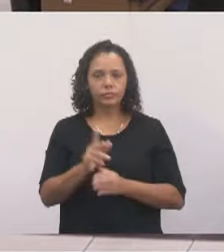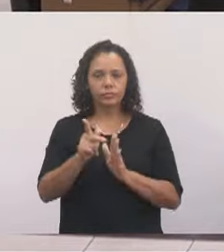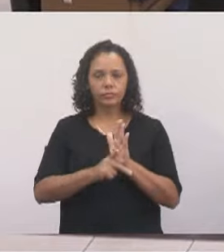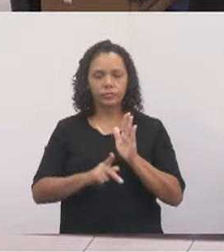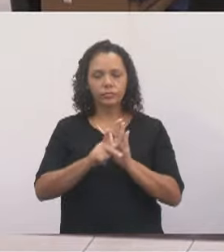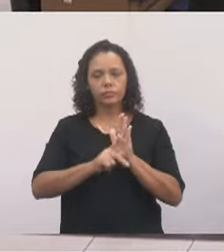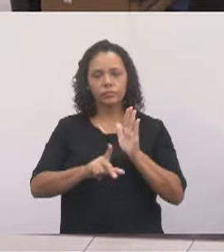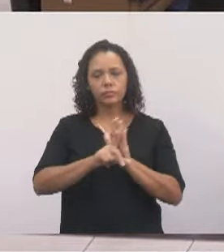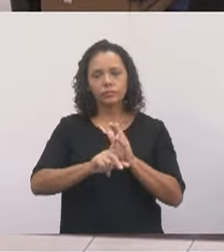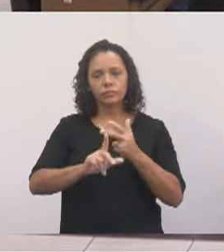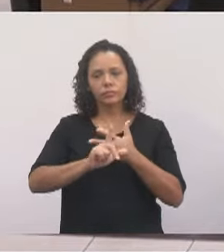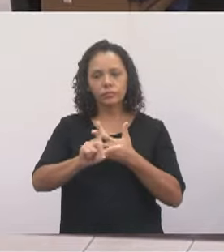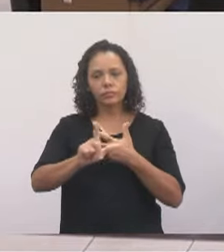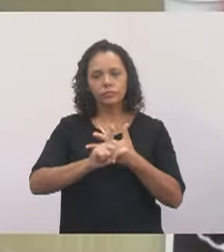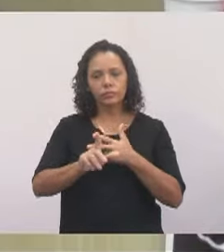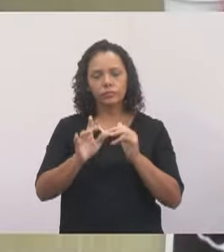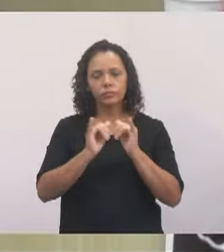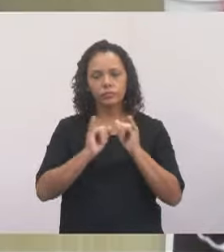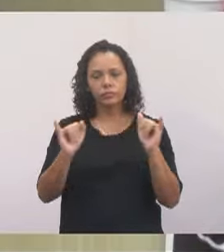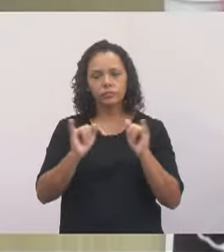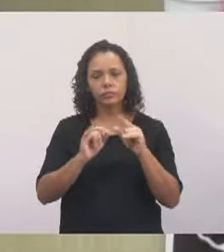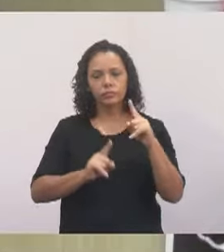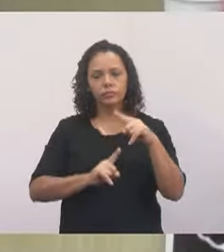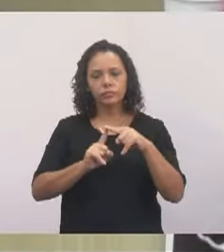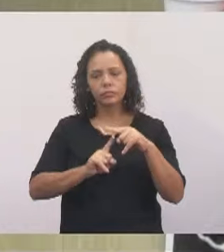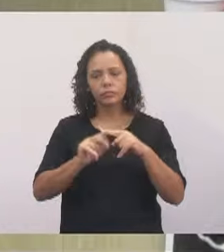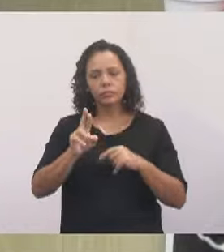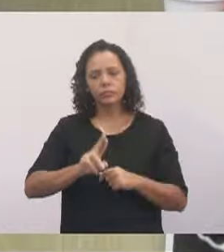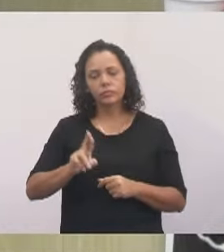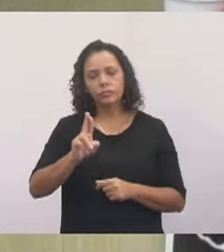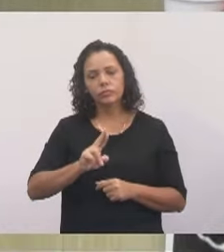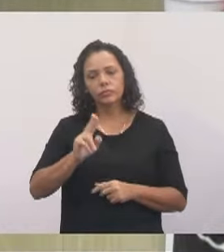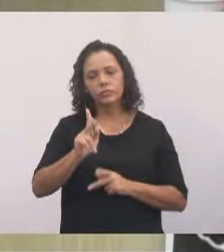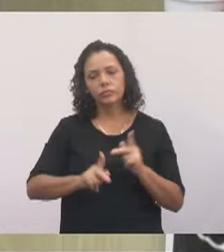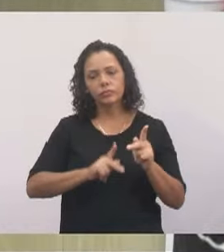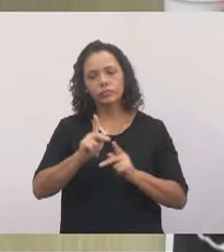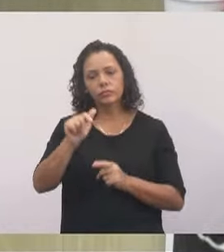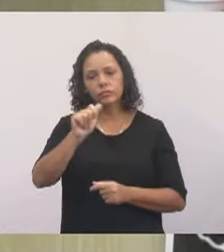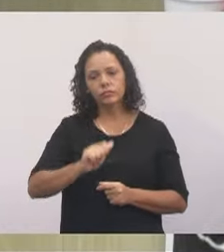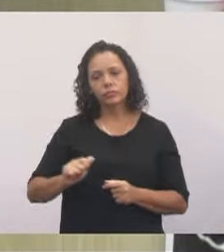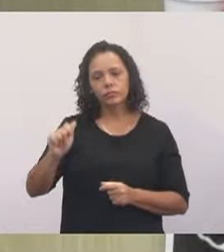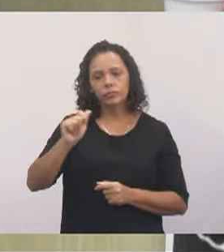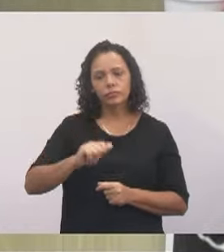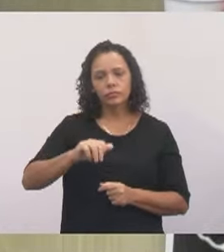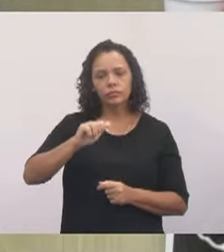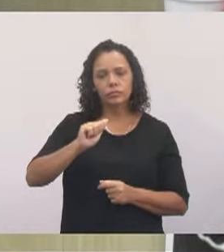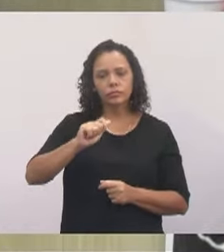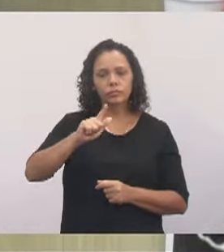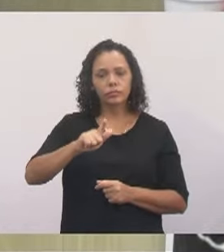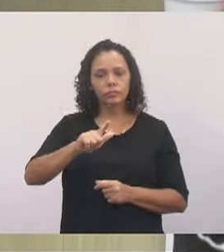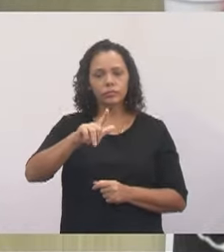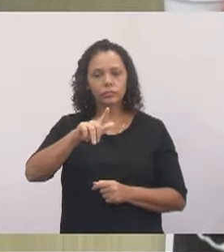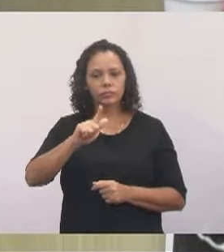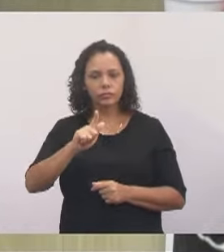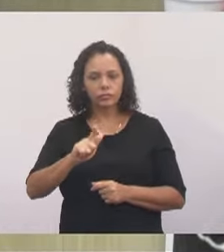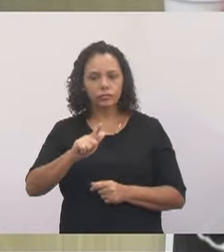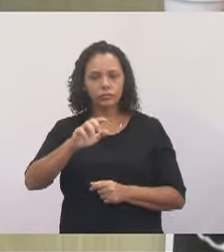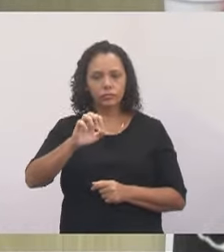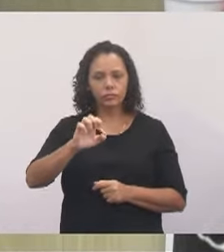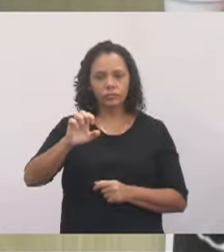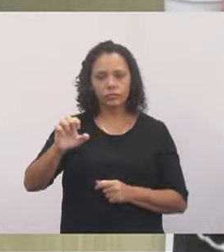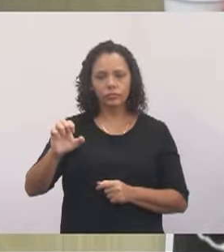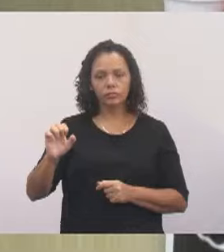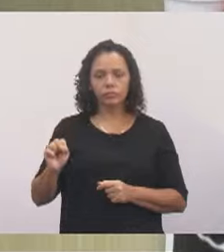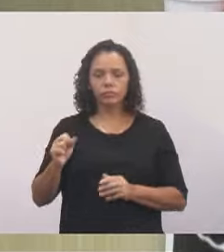Projeto de lei do Legislativo declara de utilidade pública a Associação de Linha Gong Esporte, Educação e